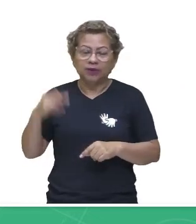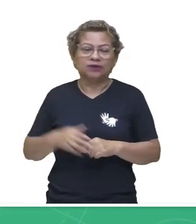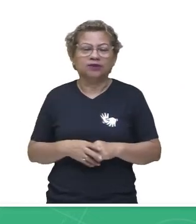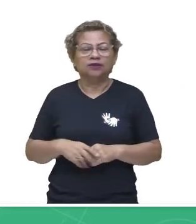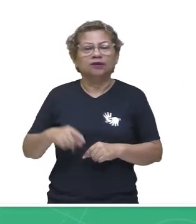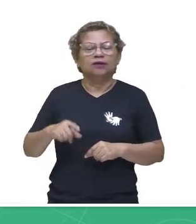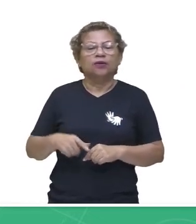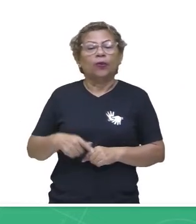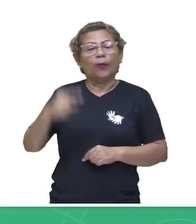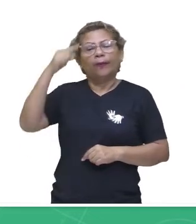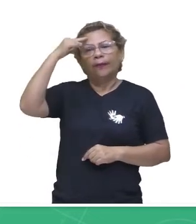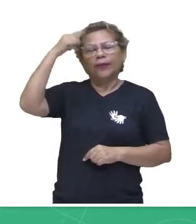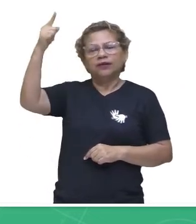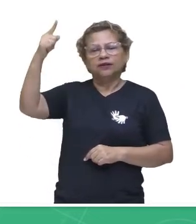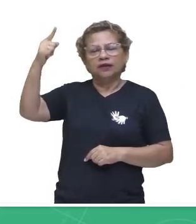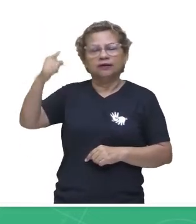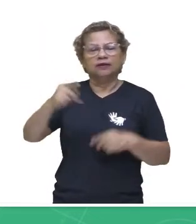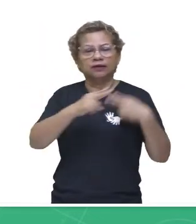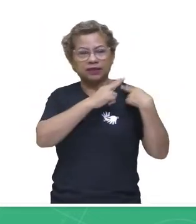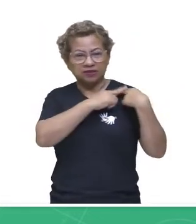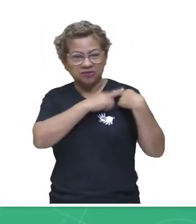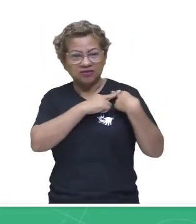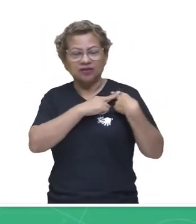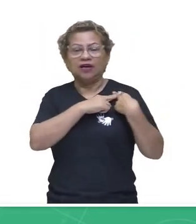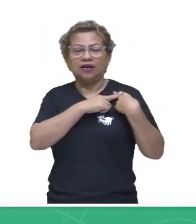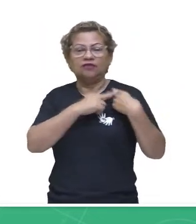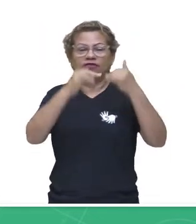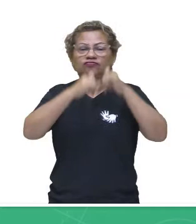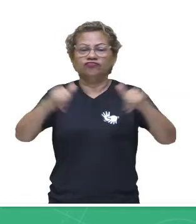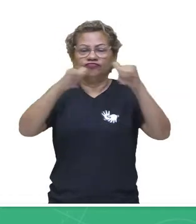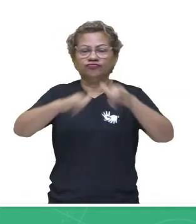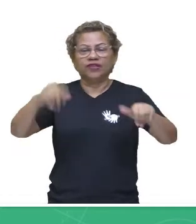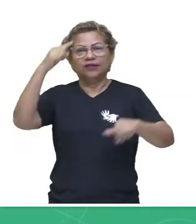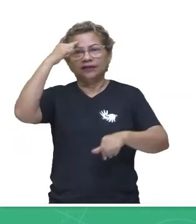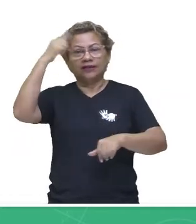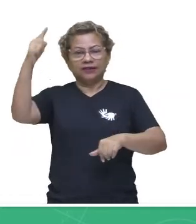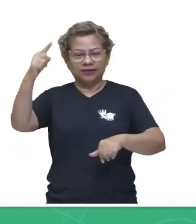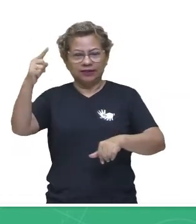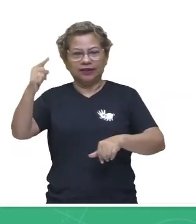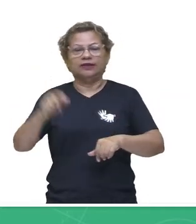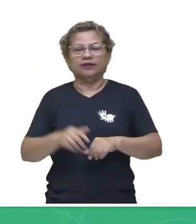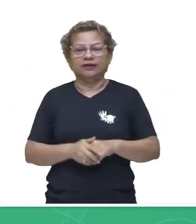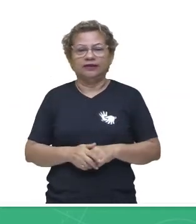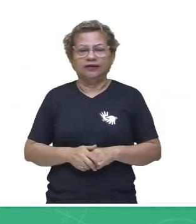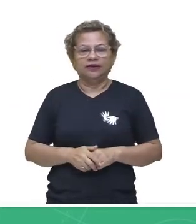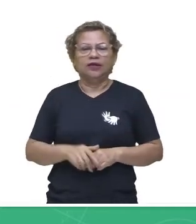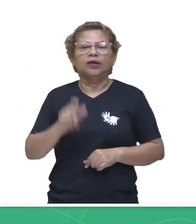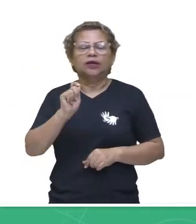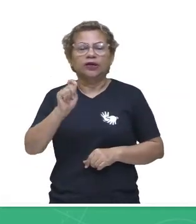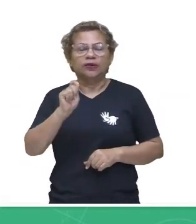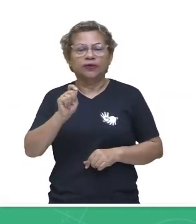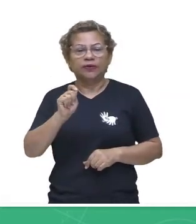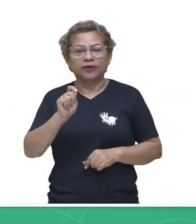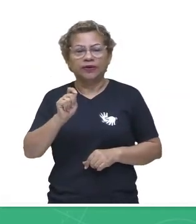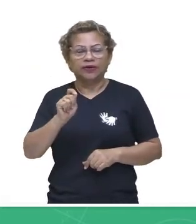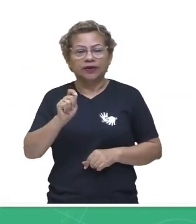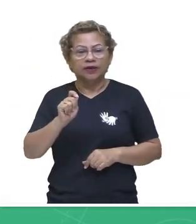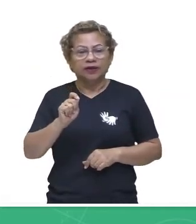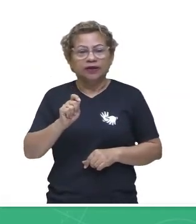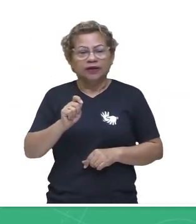pensadores responsáveis pela divulgação das ideias acima mencionadas, eles foram chamados de